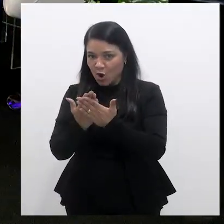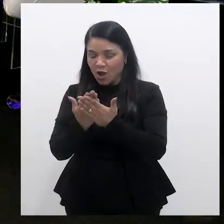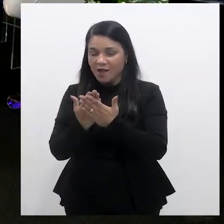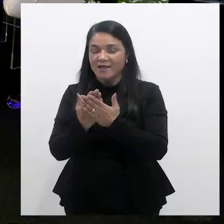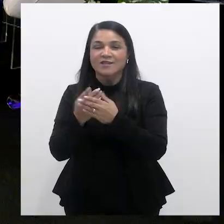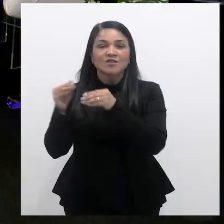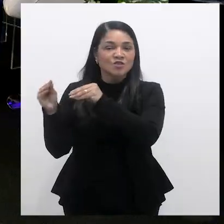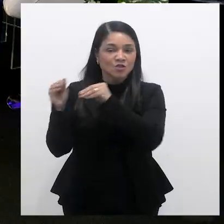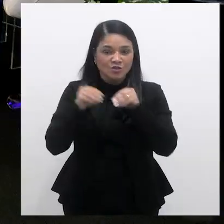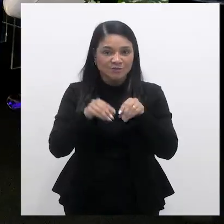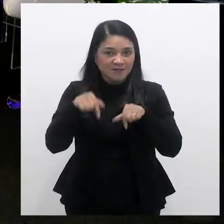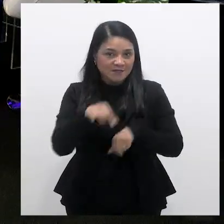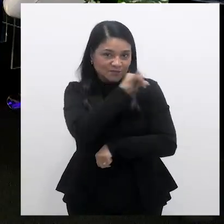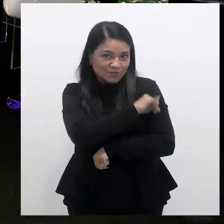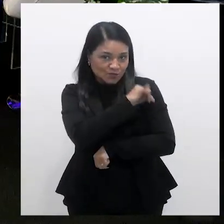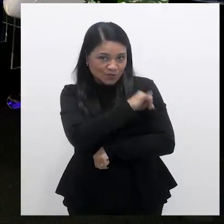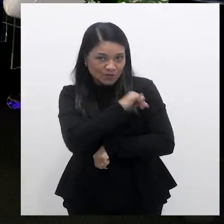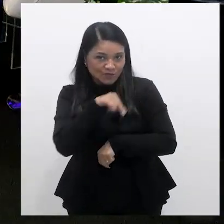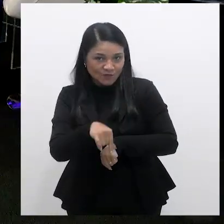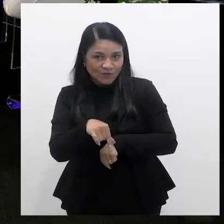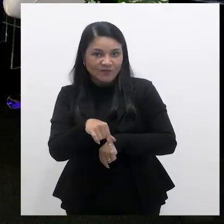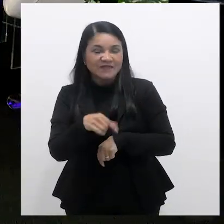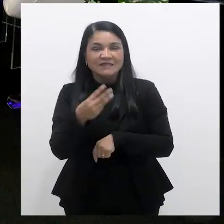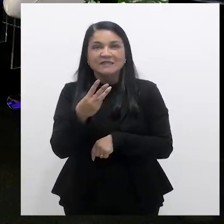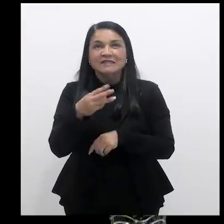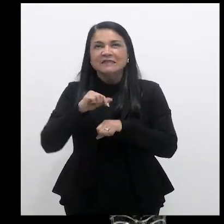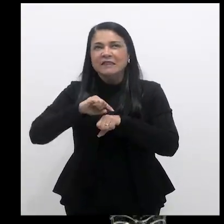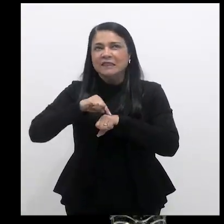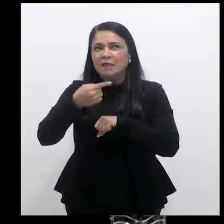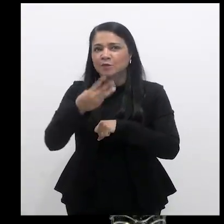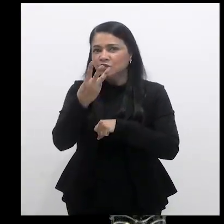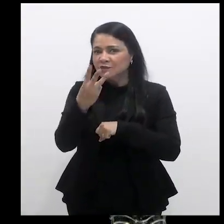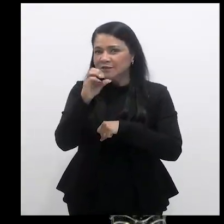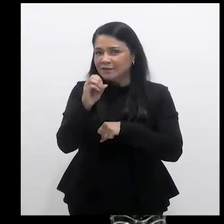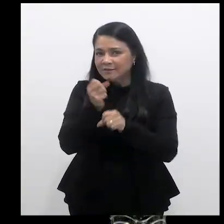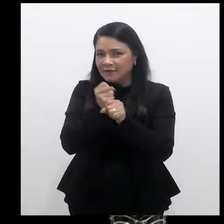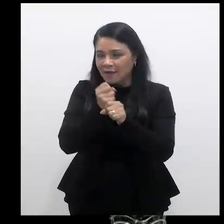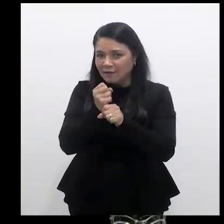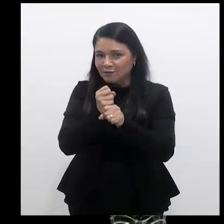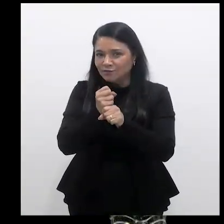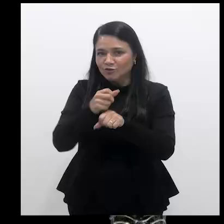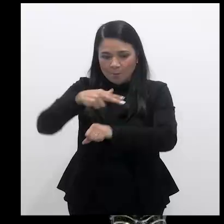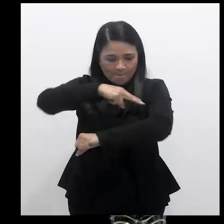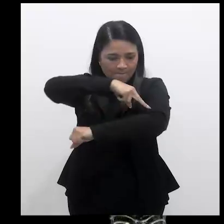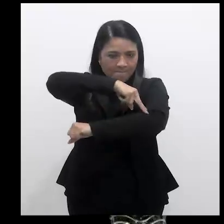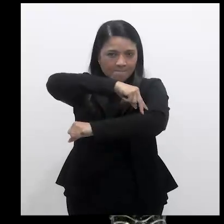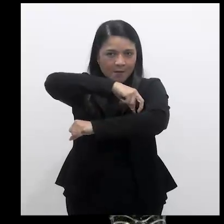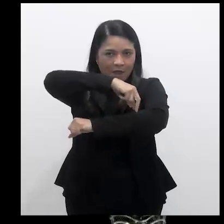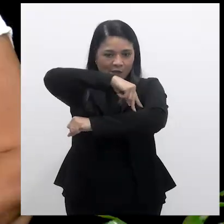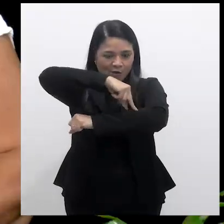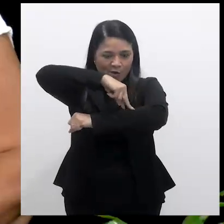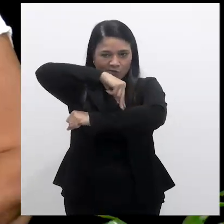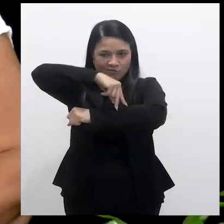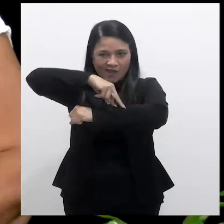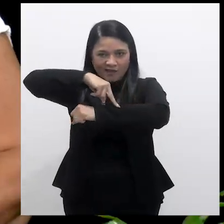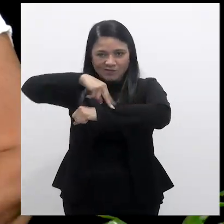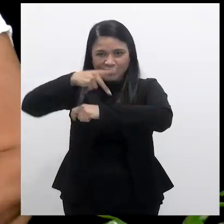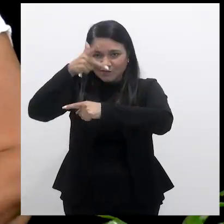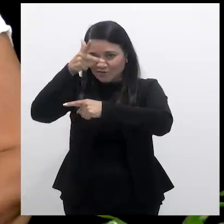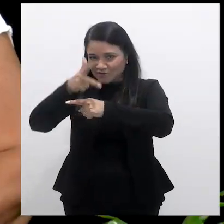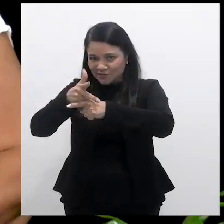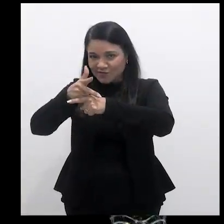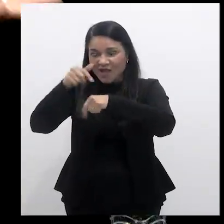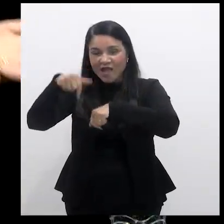de Salvador, para o Rio de Janeiro, depois de quase 30 anos que Michael Jackson fez aquele clipe They Don't